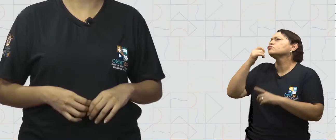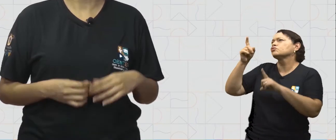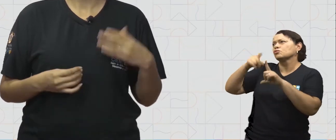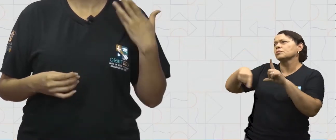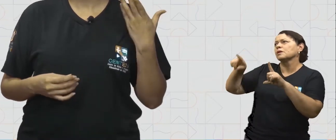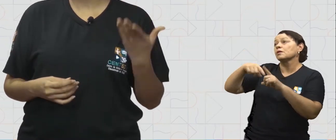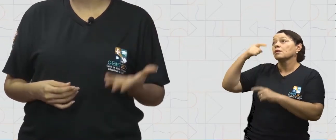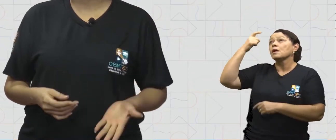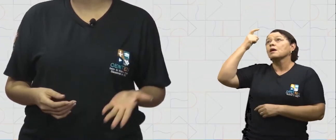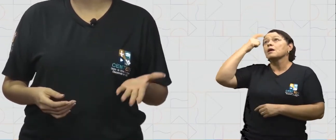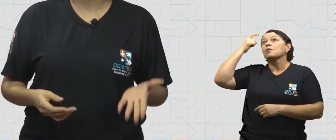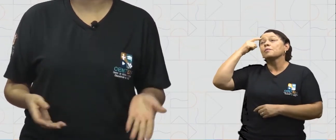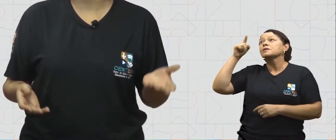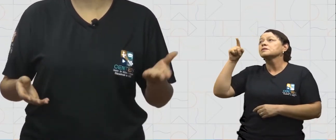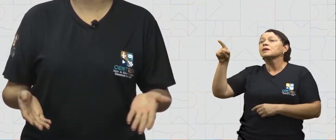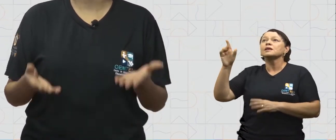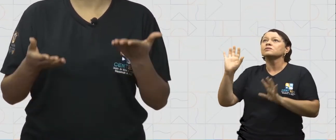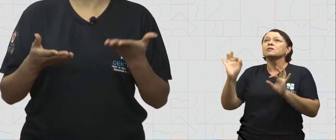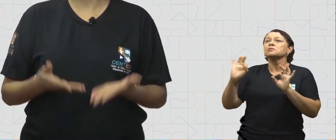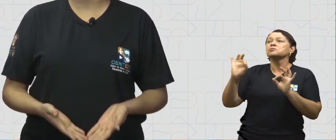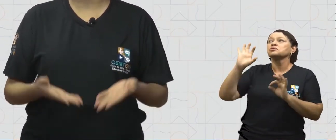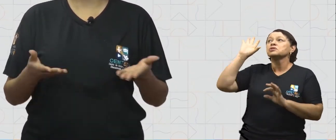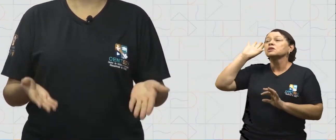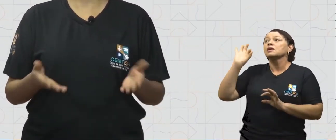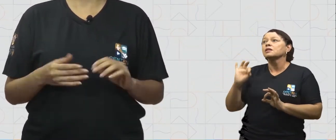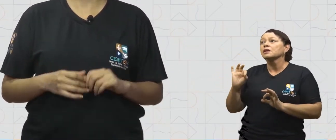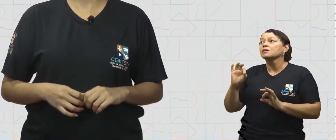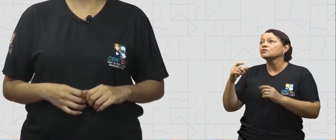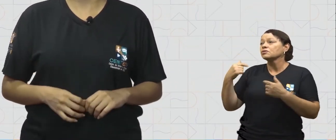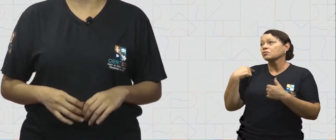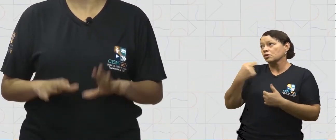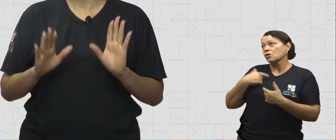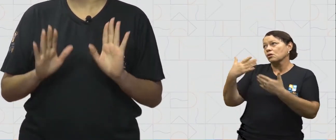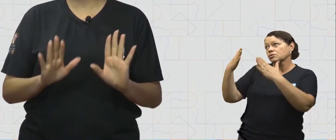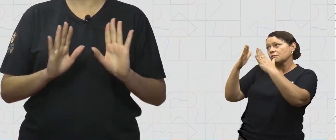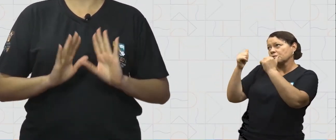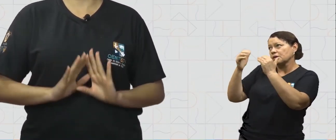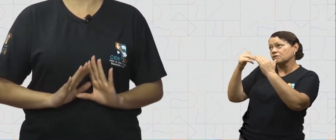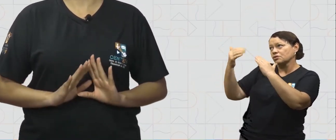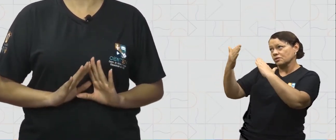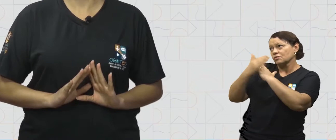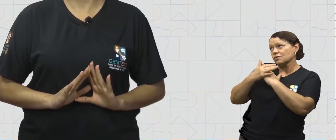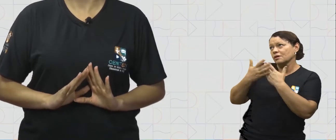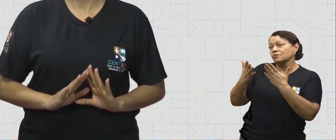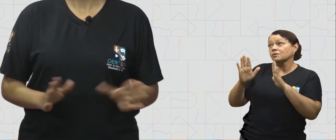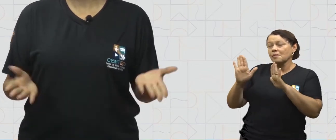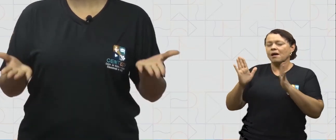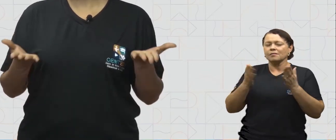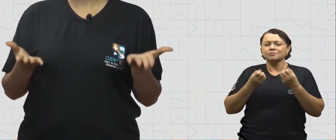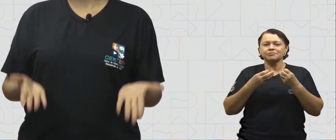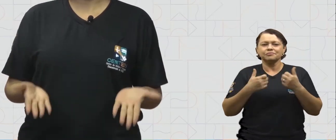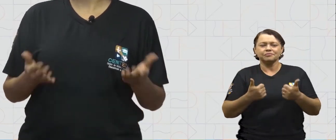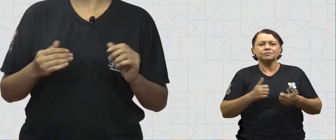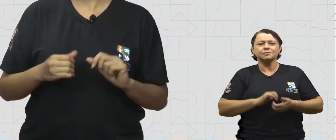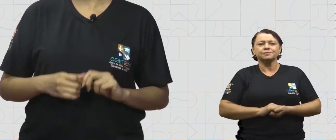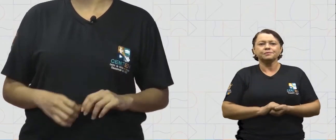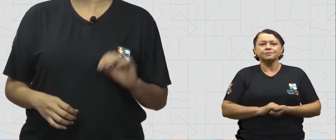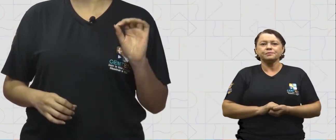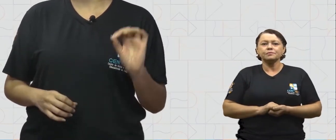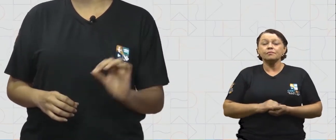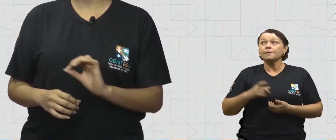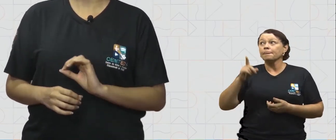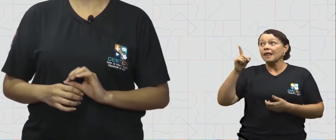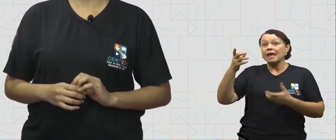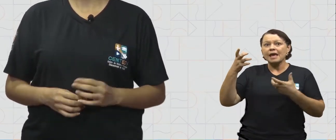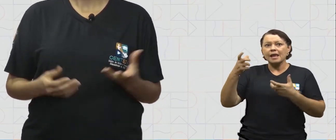Dona Roda. Eu pensei que a senhora não tinha entendido que pedimos sua ajuda. Mas agora está tudo bem. O que ela quer que